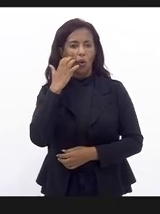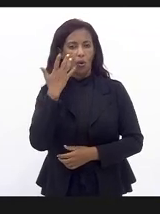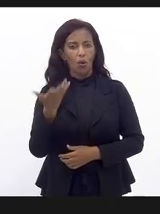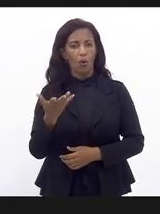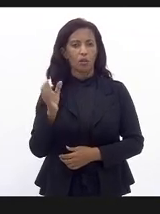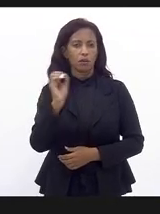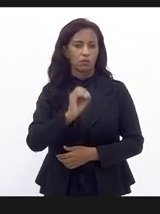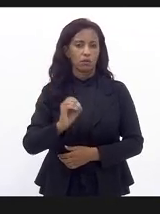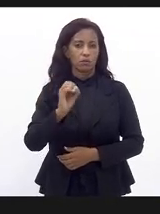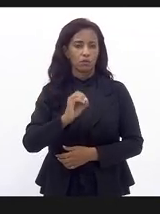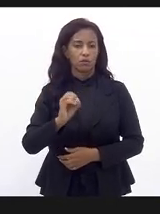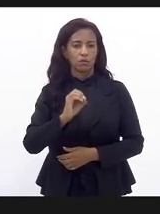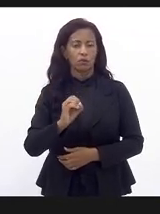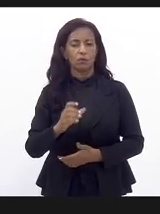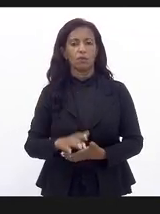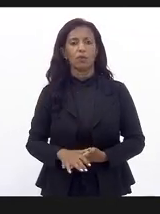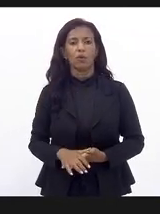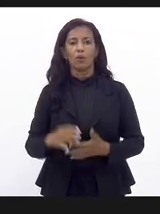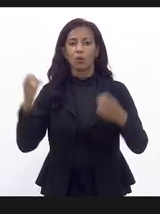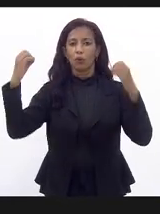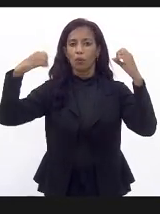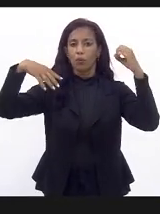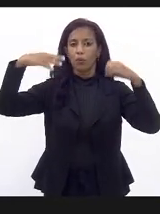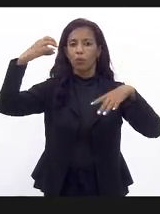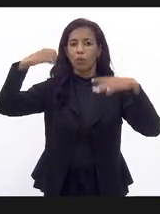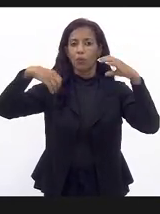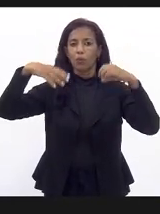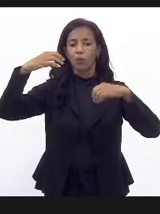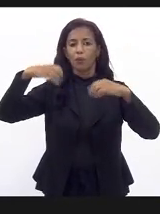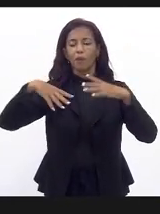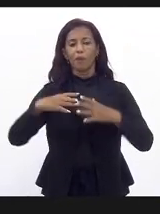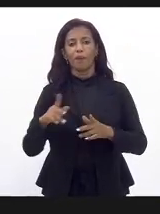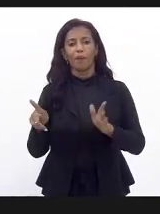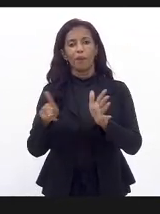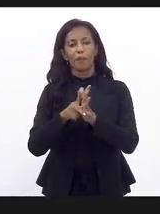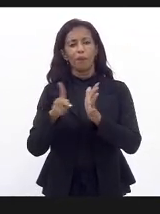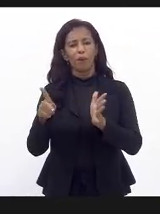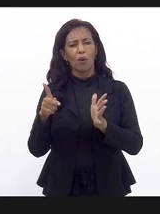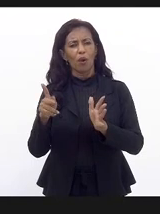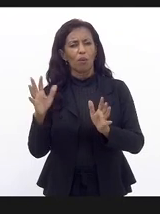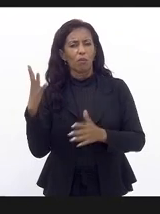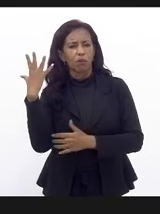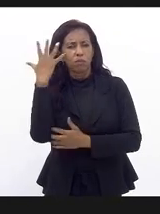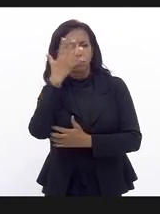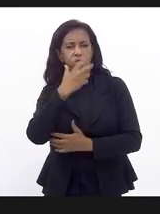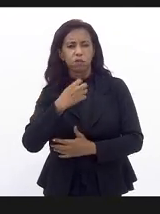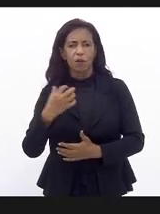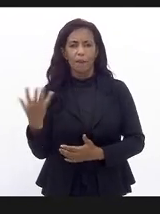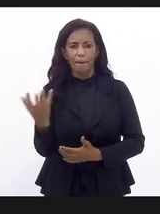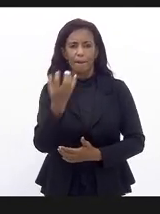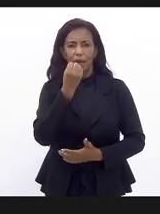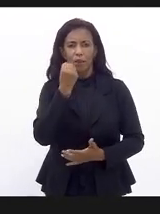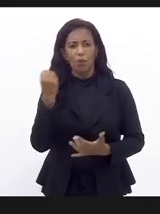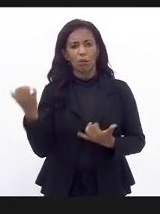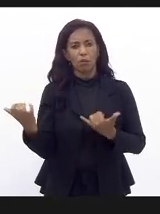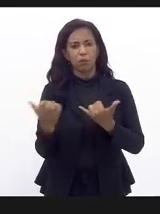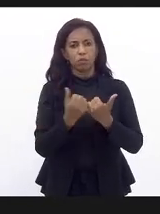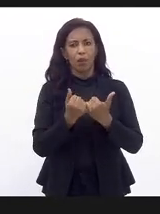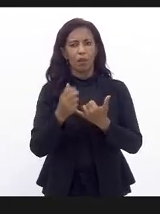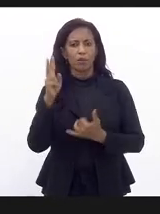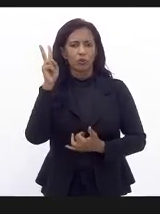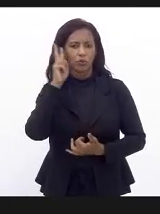ao Outubro Rosa, com a iluminação decorativa daquele belíssimo patrimônio histórico, não